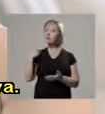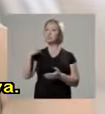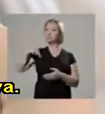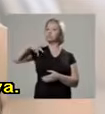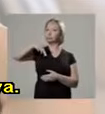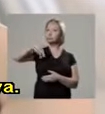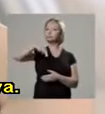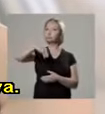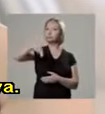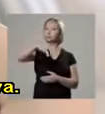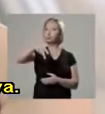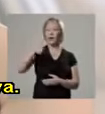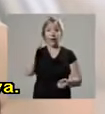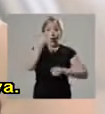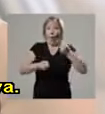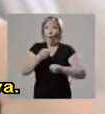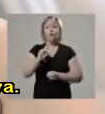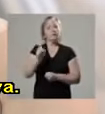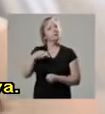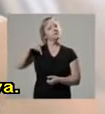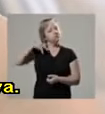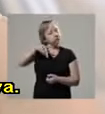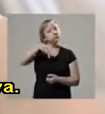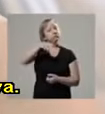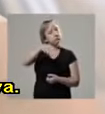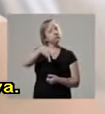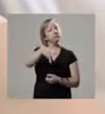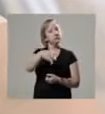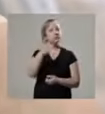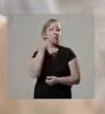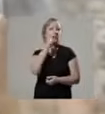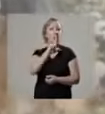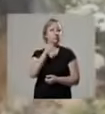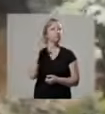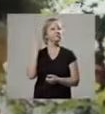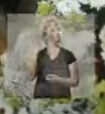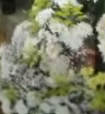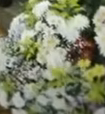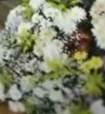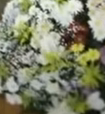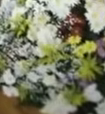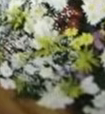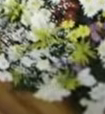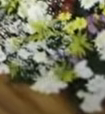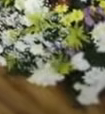93. Antes eu andava. Não andava, não corria, mas andava.